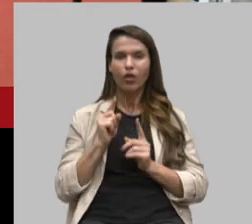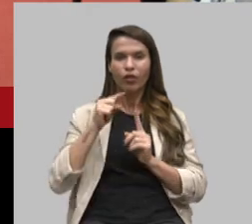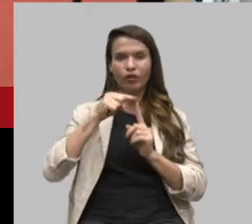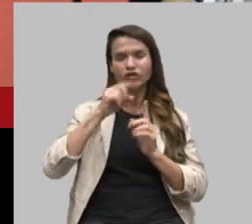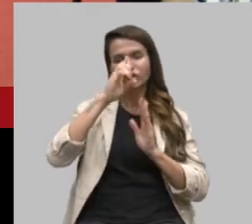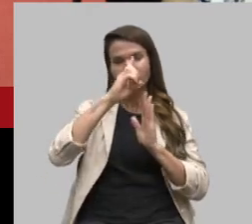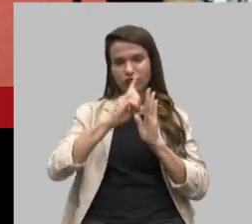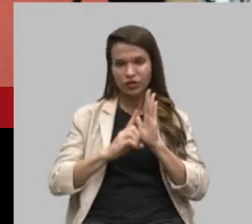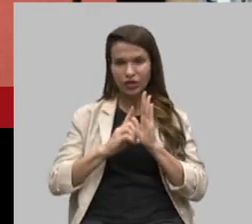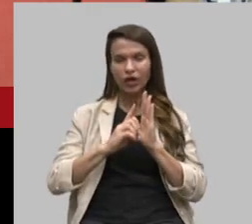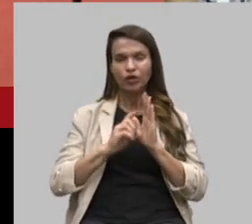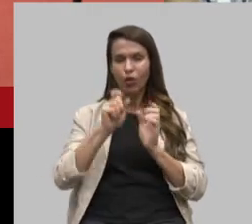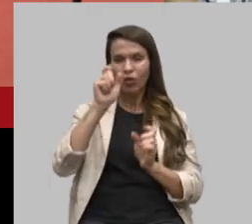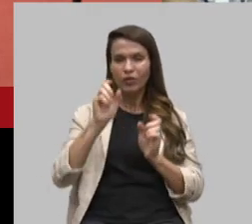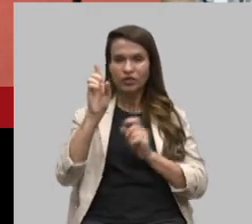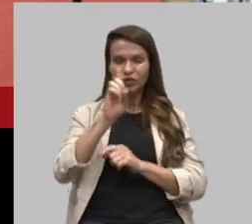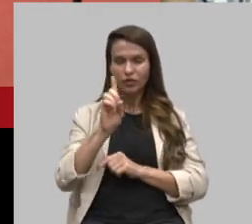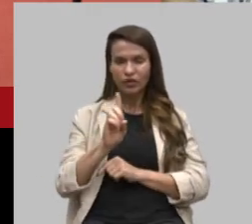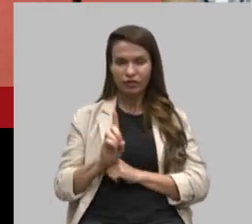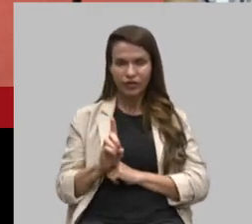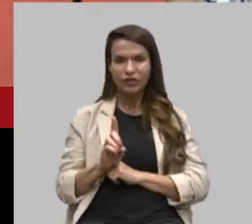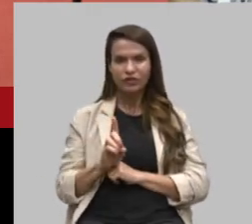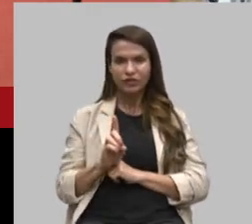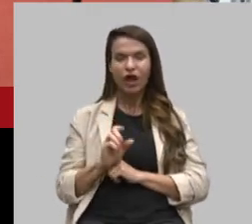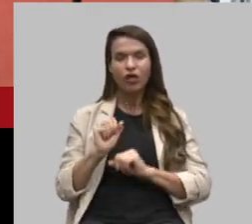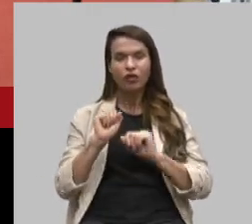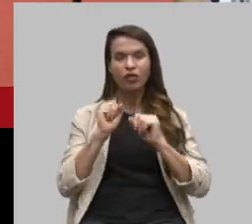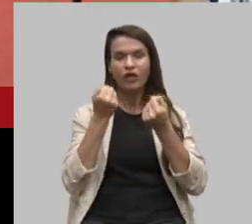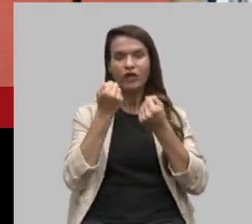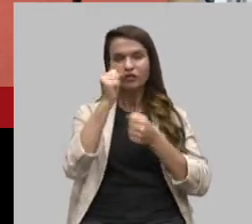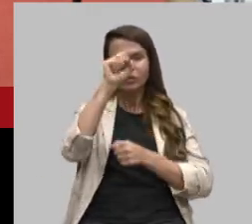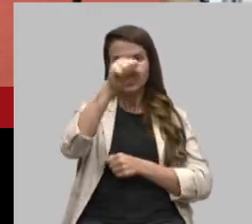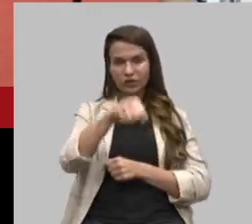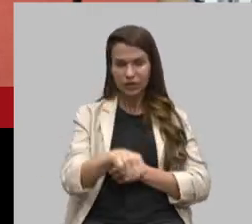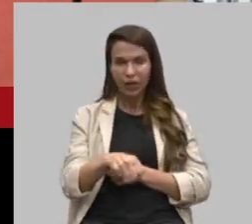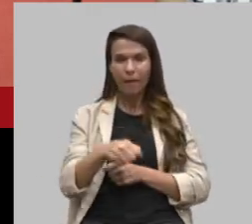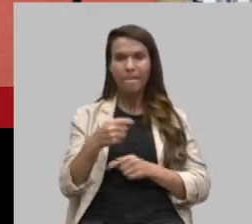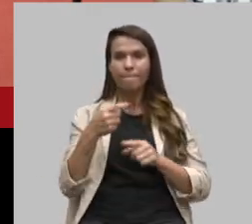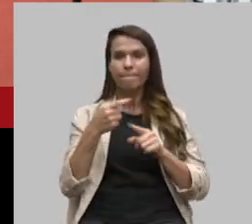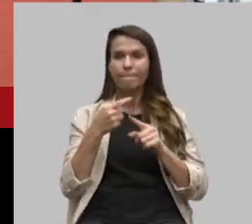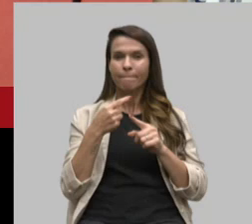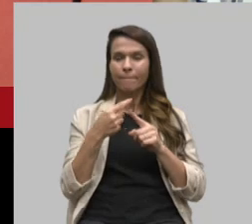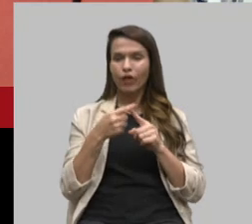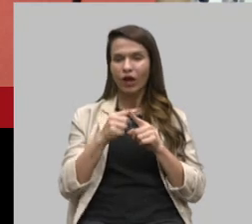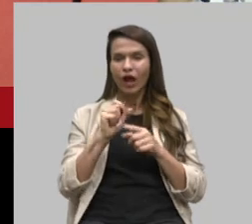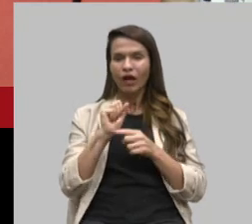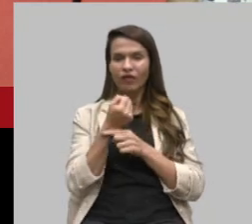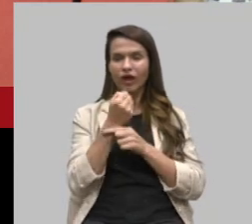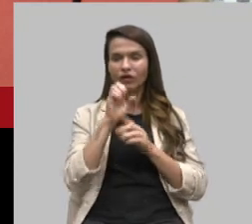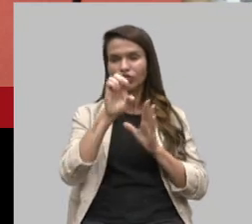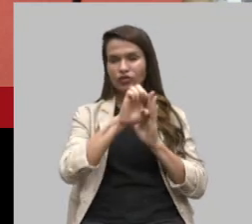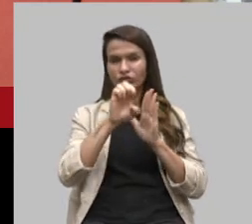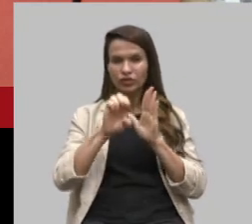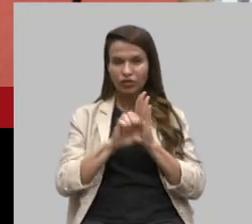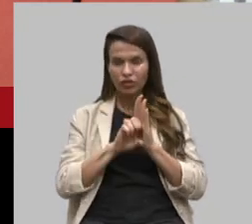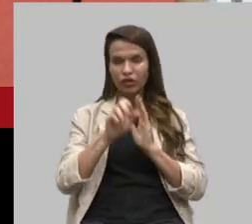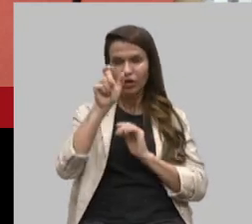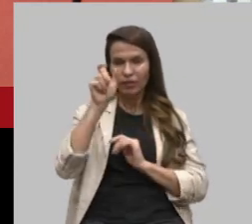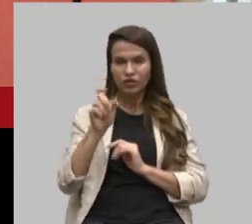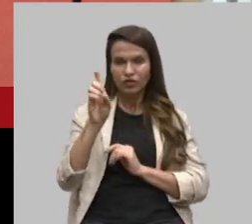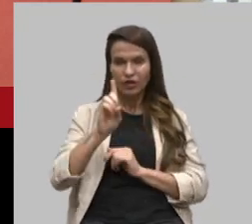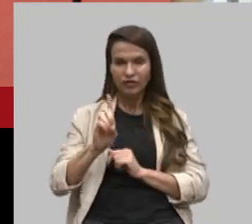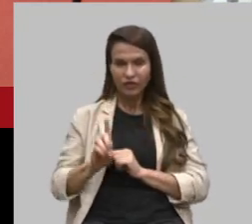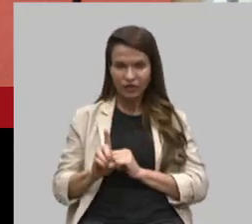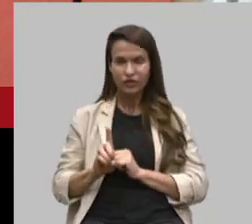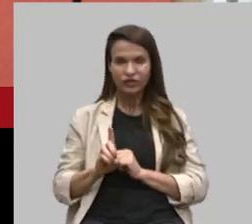com deficiência e eu defendo sim porque ela vai garantir que o estatuto da pessoa com deficiência